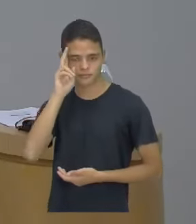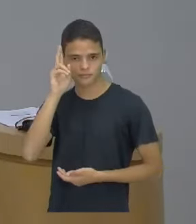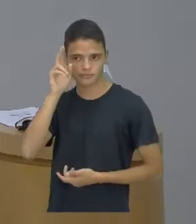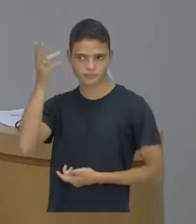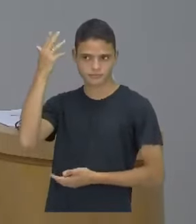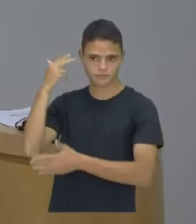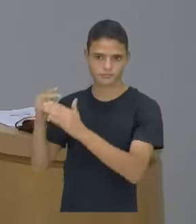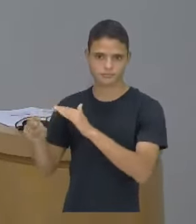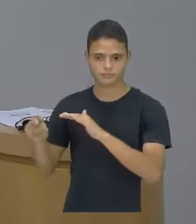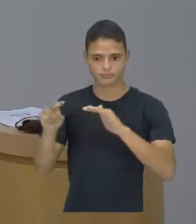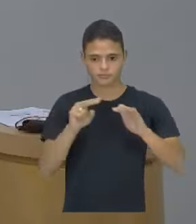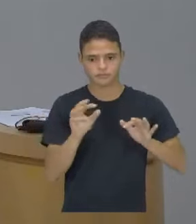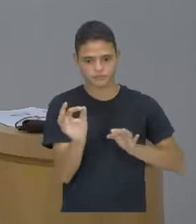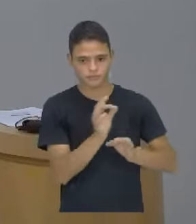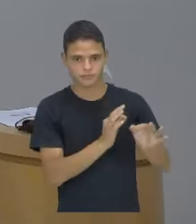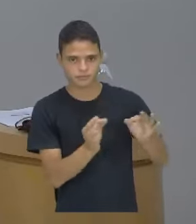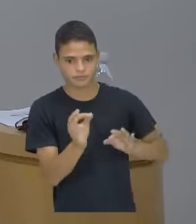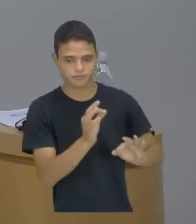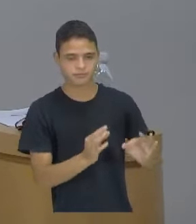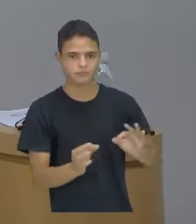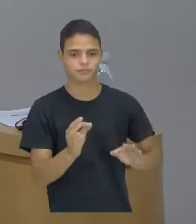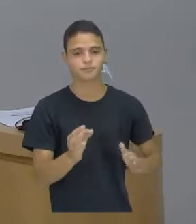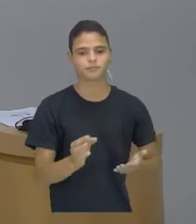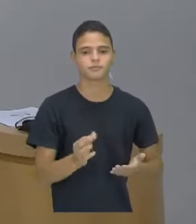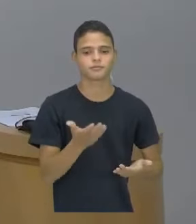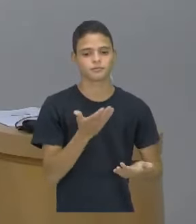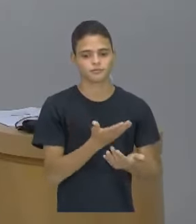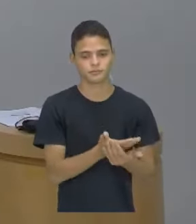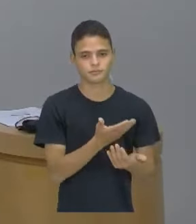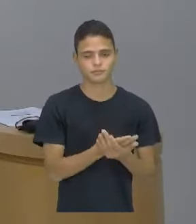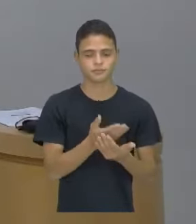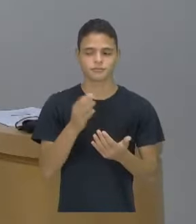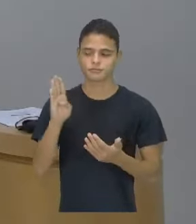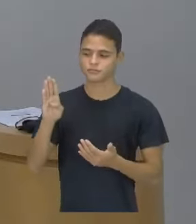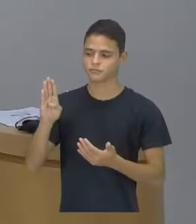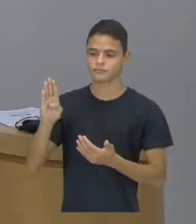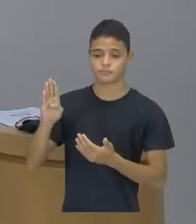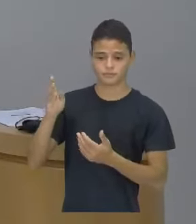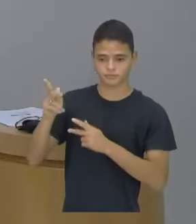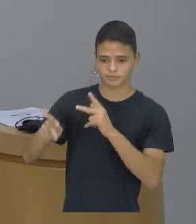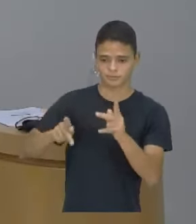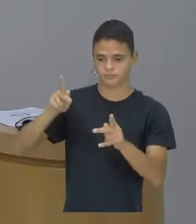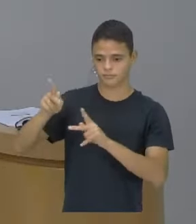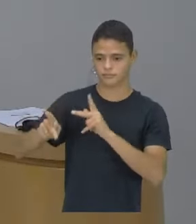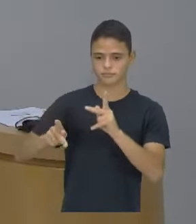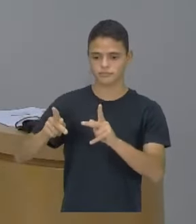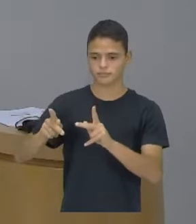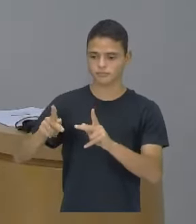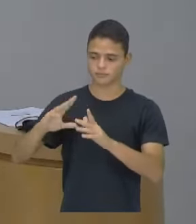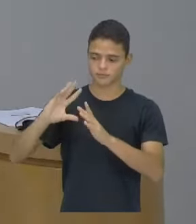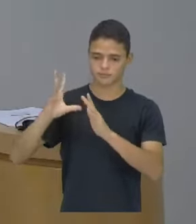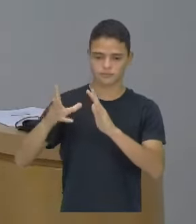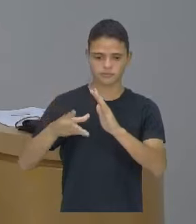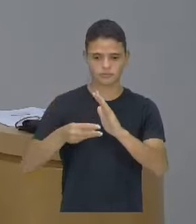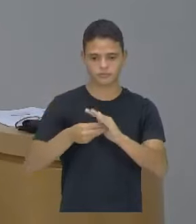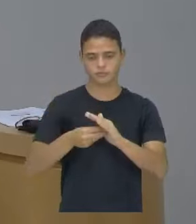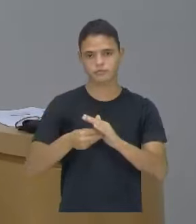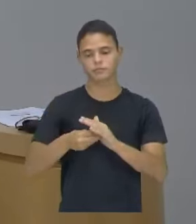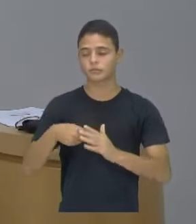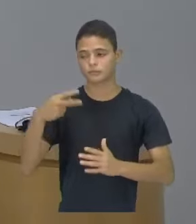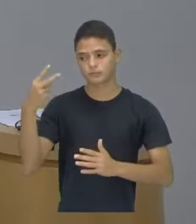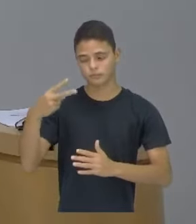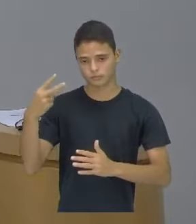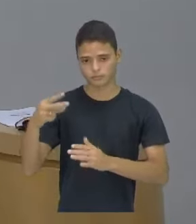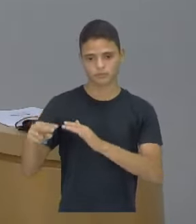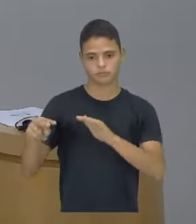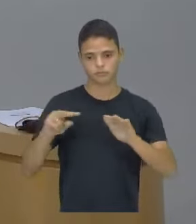passada nós fizemos uma aula de retomada do bimestre inteiro. Então, nós retomamos todas as aulas, né? E por duas semanas, essa semana